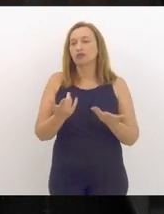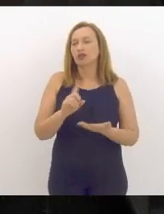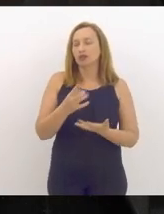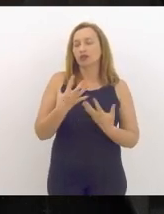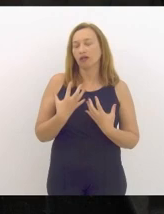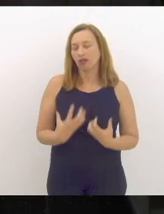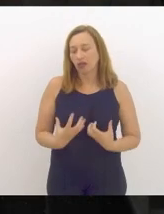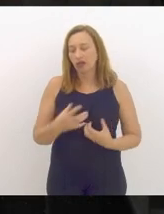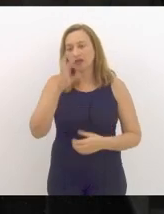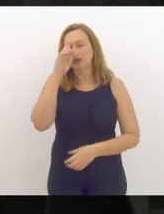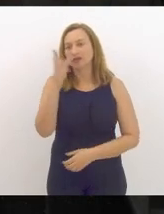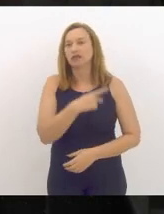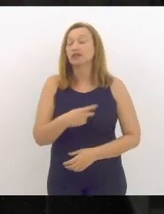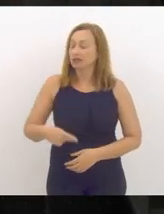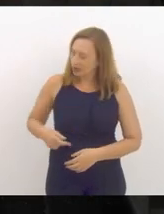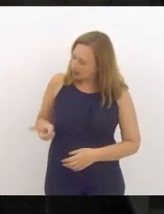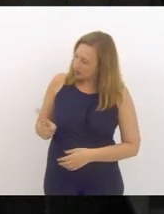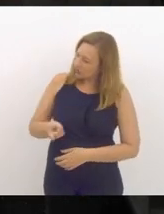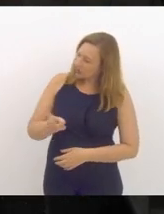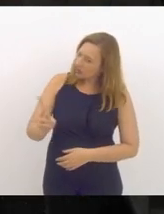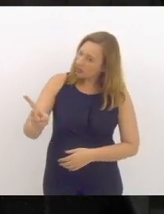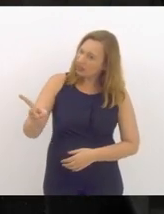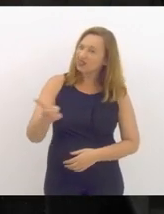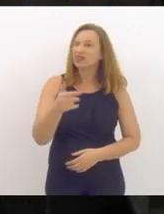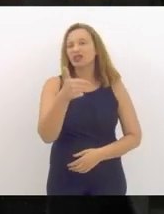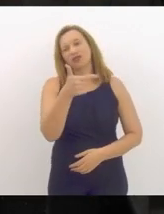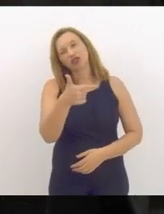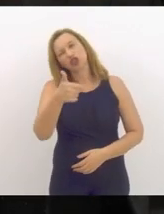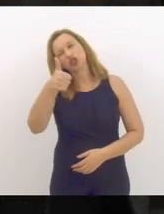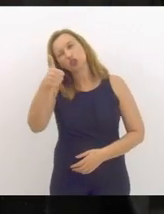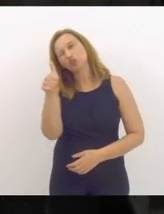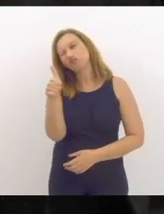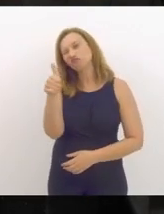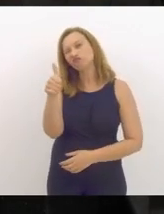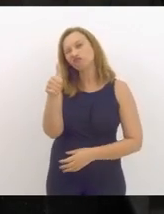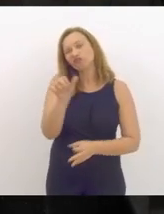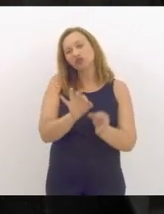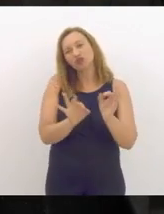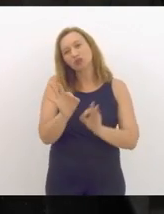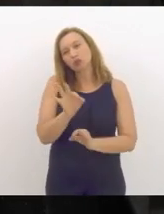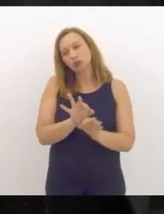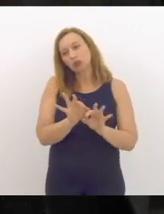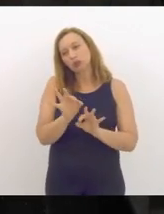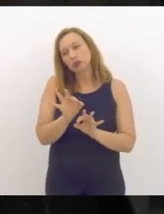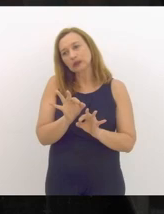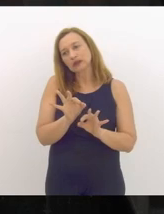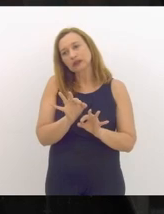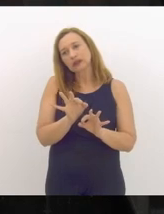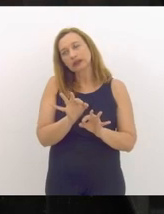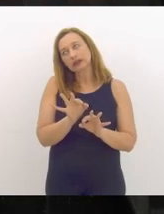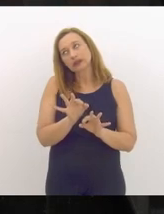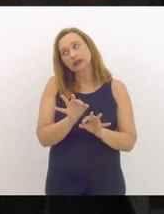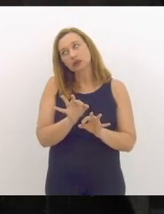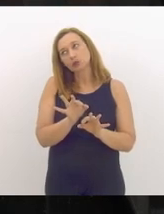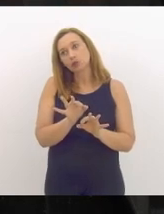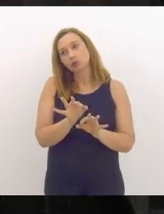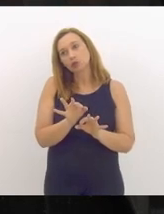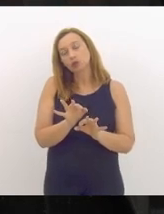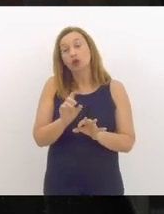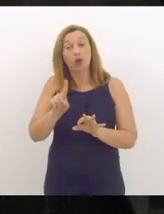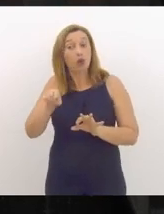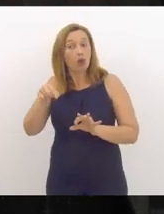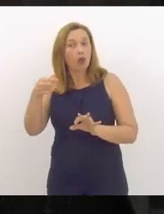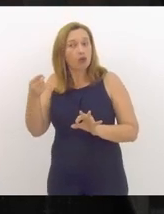senhora presidente, por aí vai, seriam 21 programas, entre